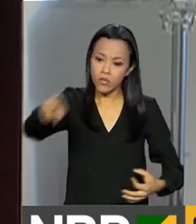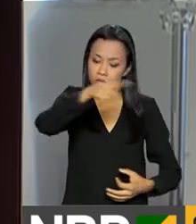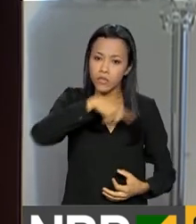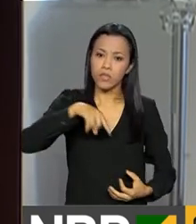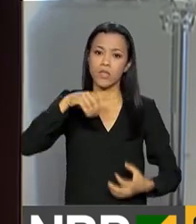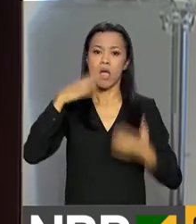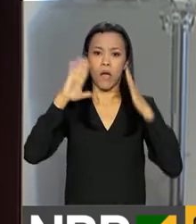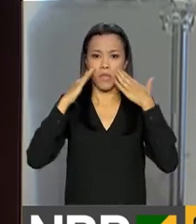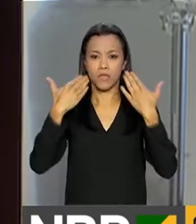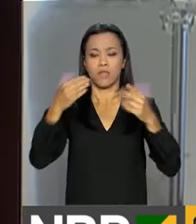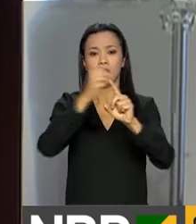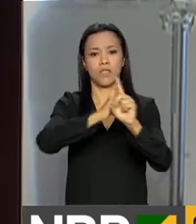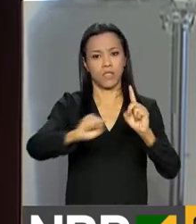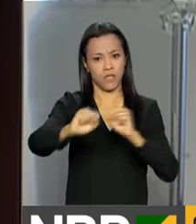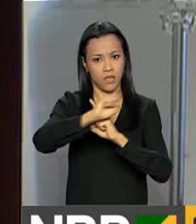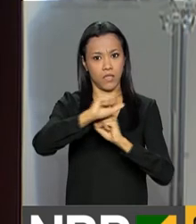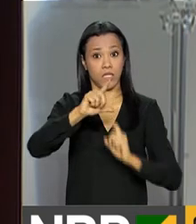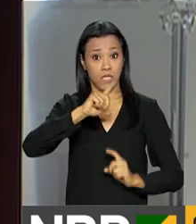sociedade que